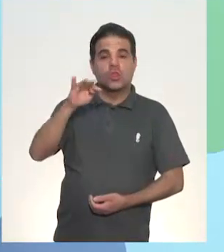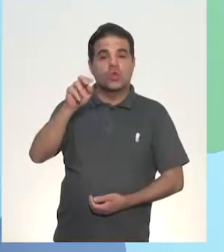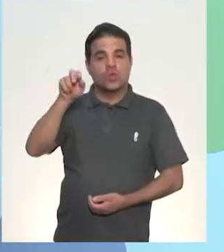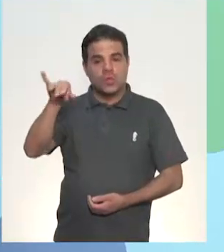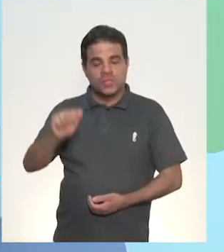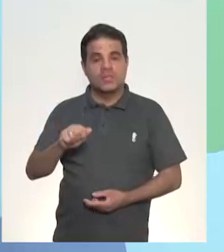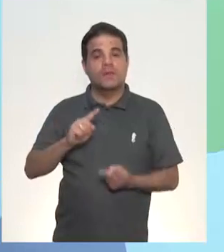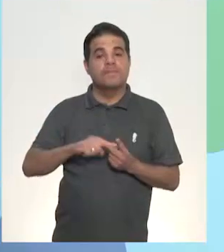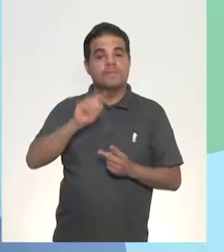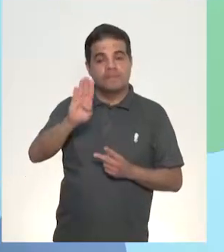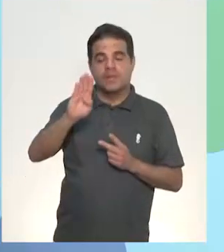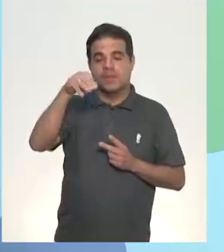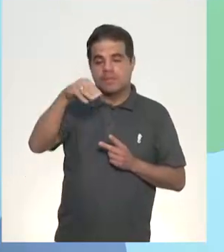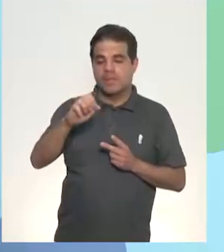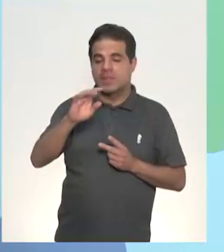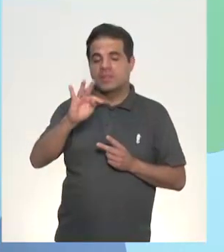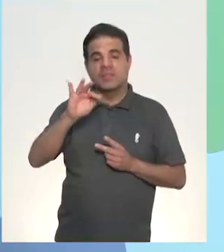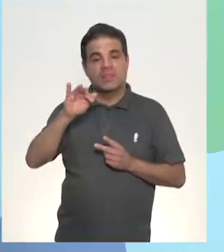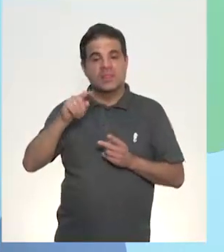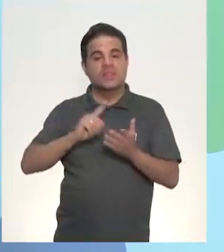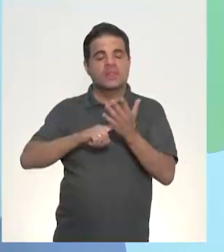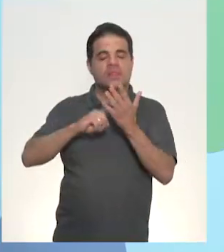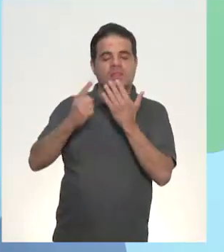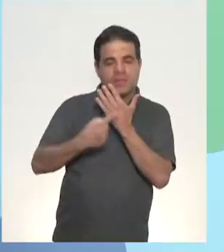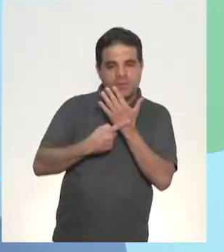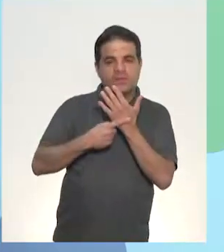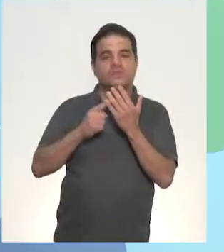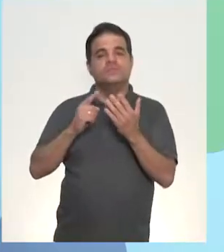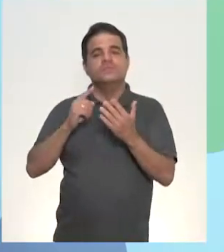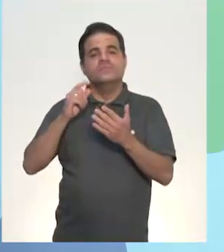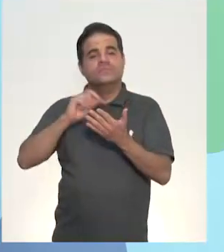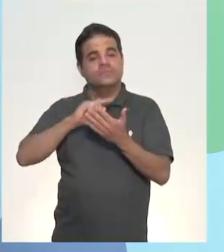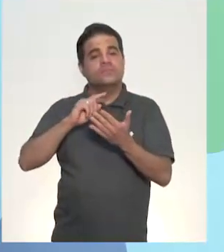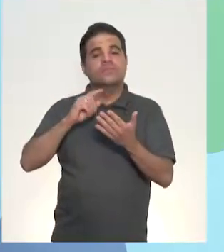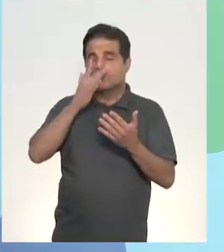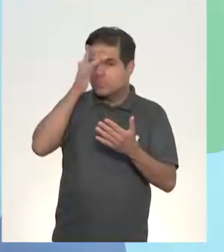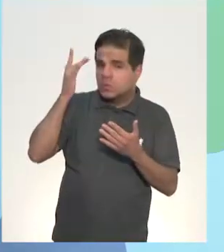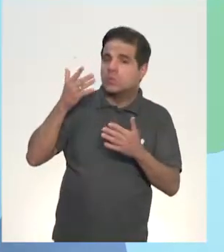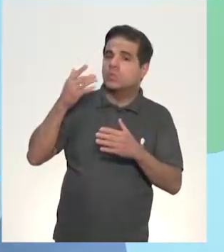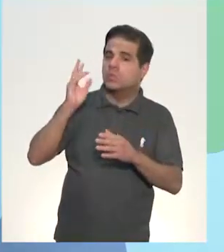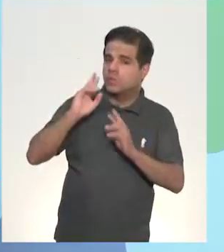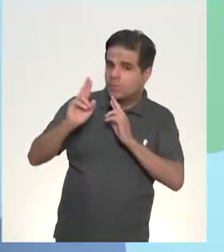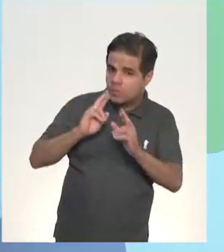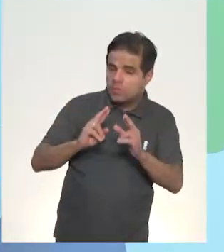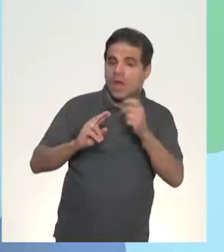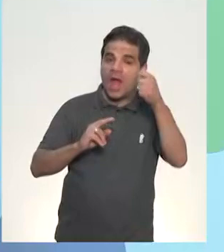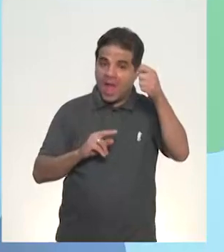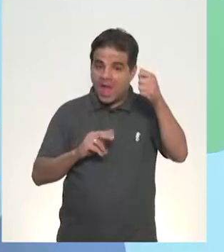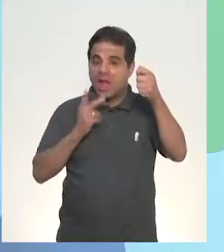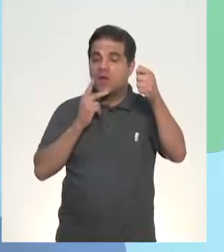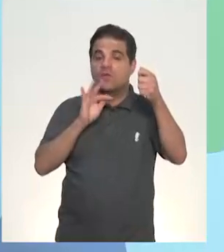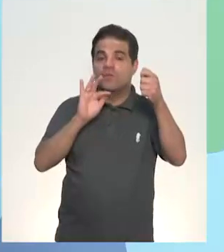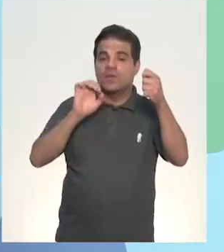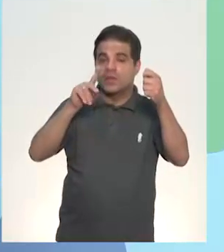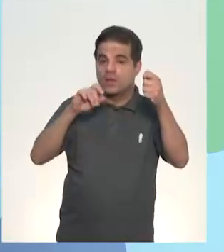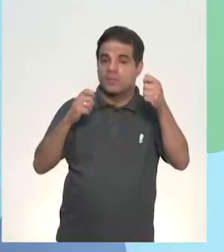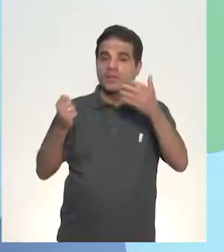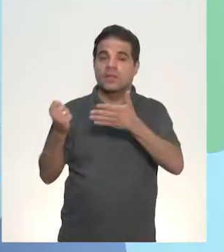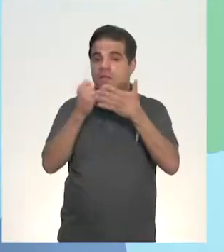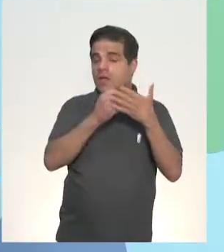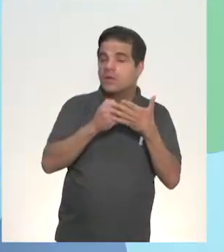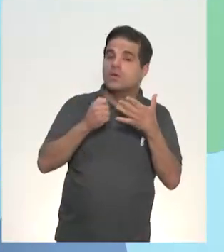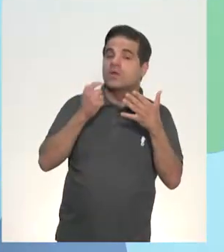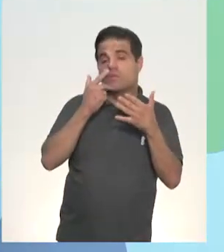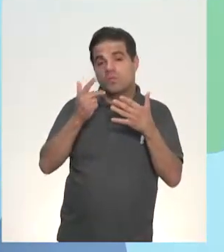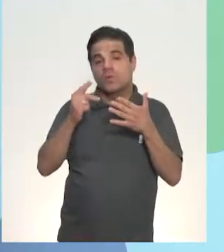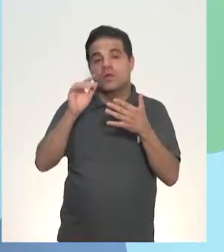é uma metáfora, né? E vem se repetindo. Então, a galera tá manjando, tá todo mundo como A. Aliás, o Felipe já traz uma outra